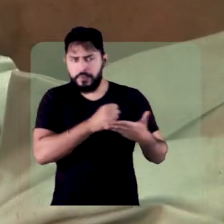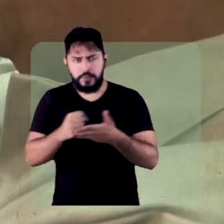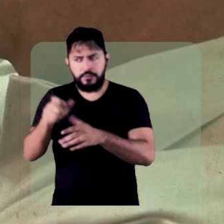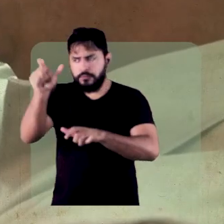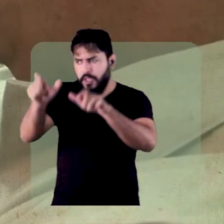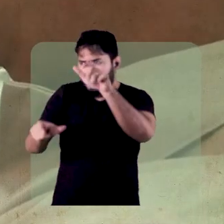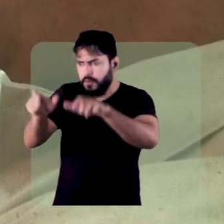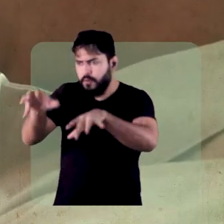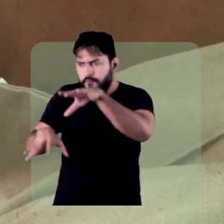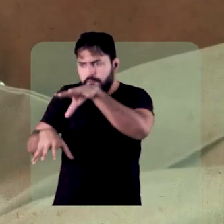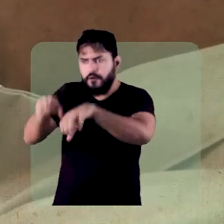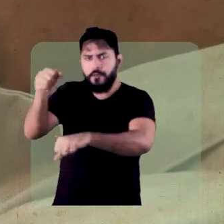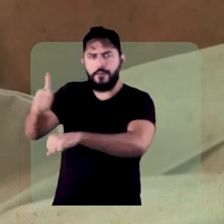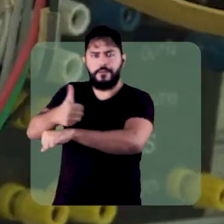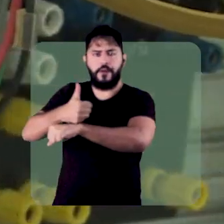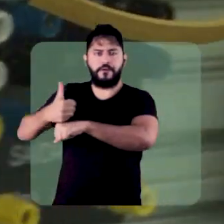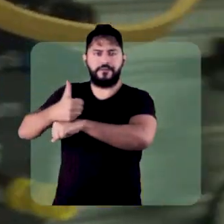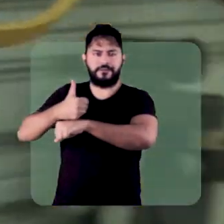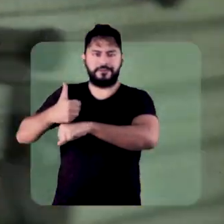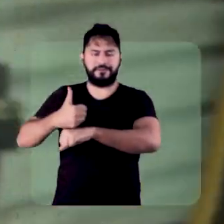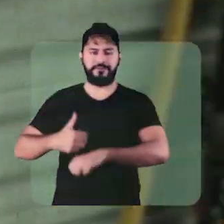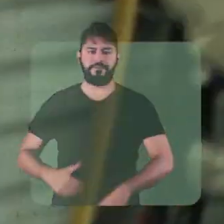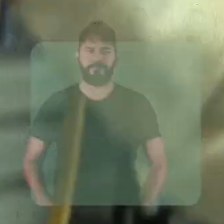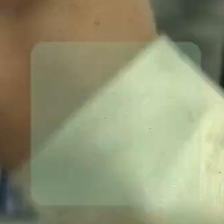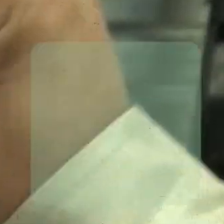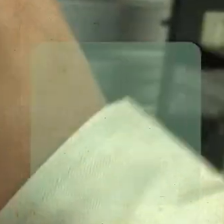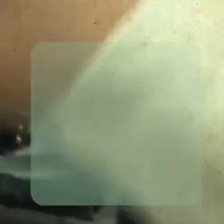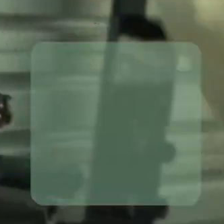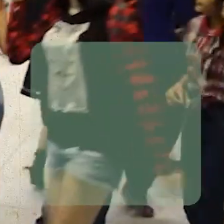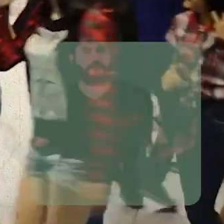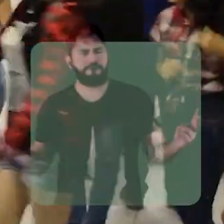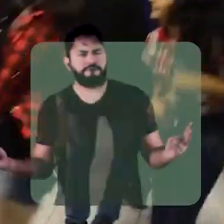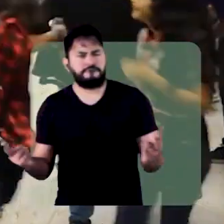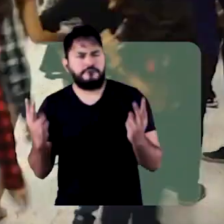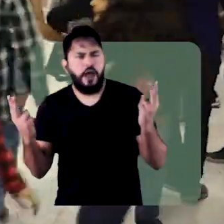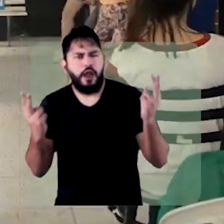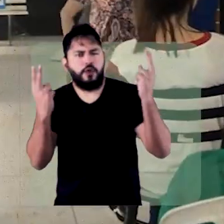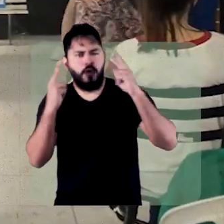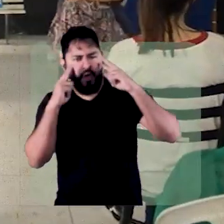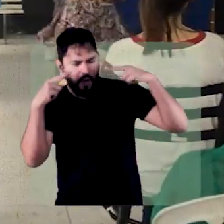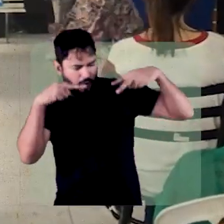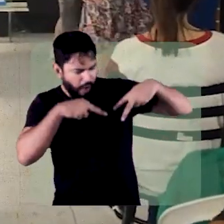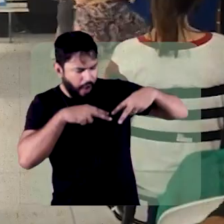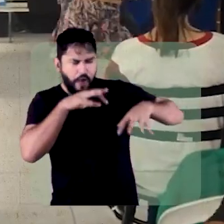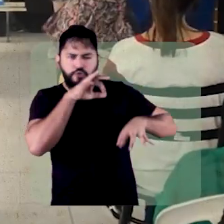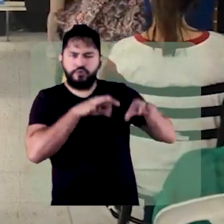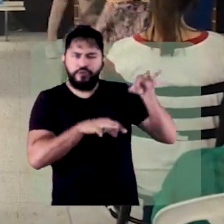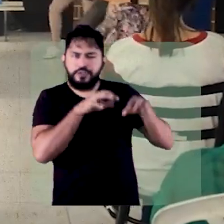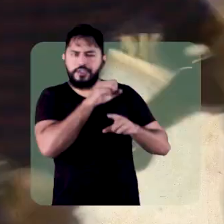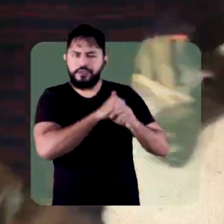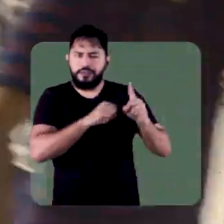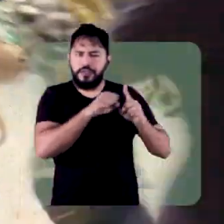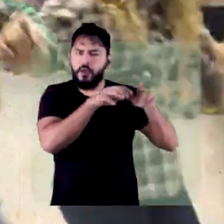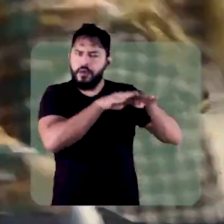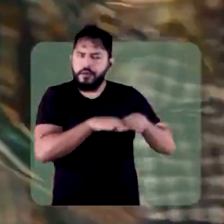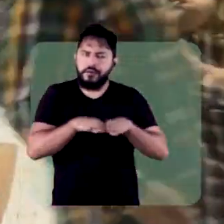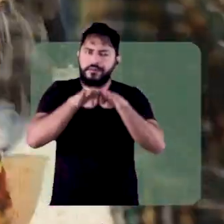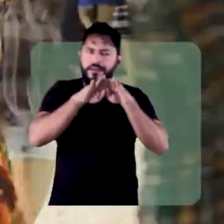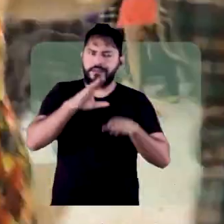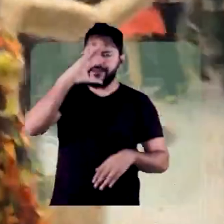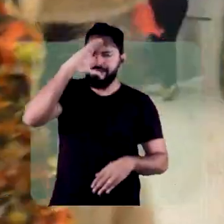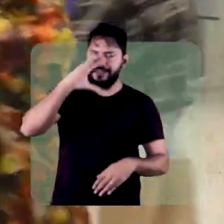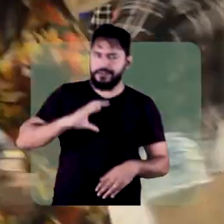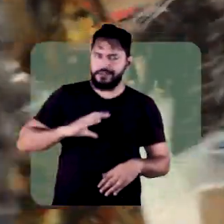em benefício do cidadão na formação profissional. Integram nossos valores justiça social,